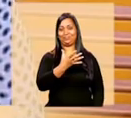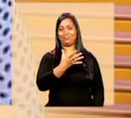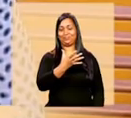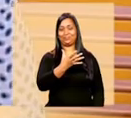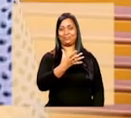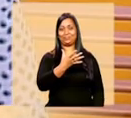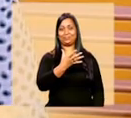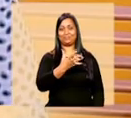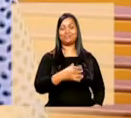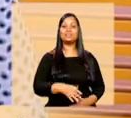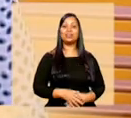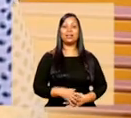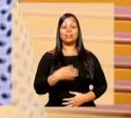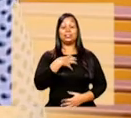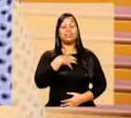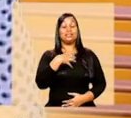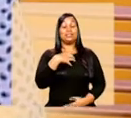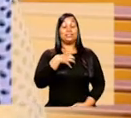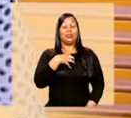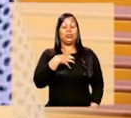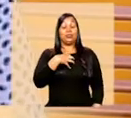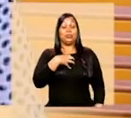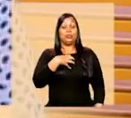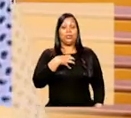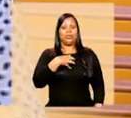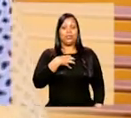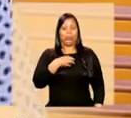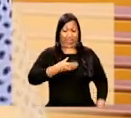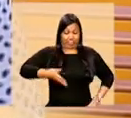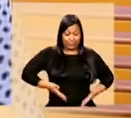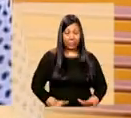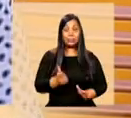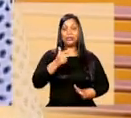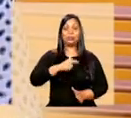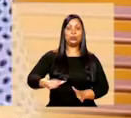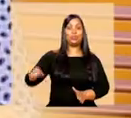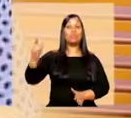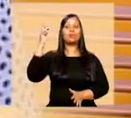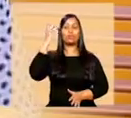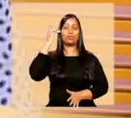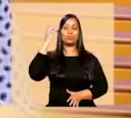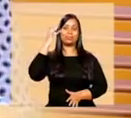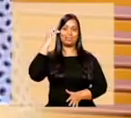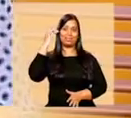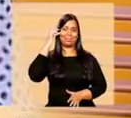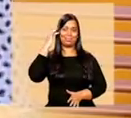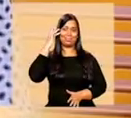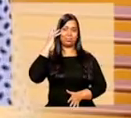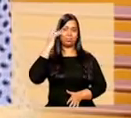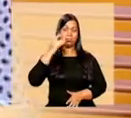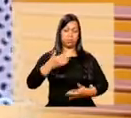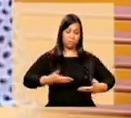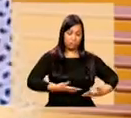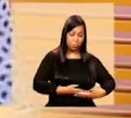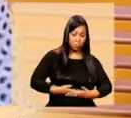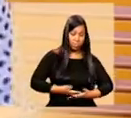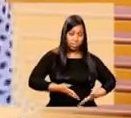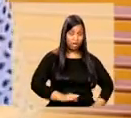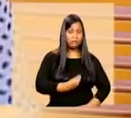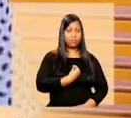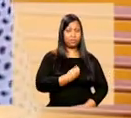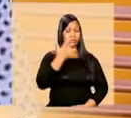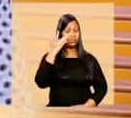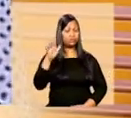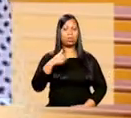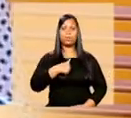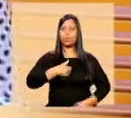só não sentir a sensação assim de nascer novamente, mais consciente, porque um bebê ele nasce, ele não tem a consciência